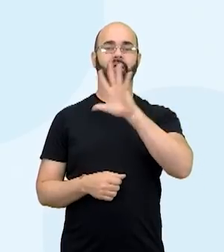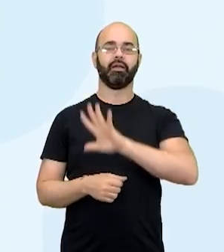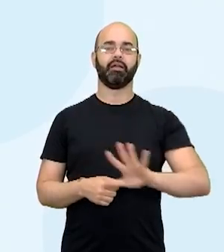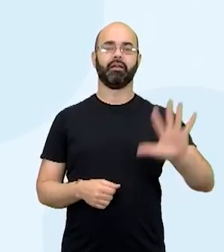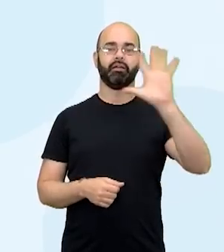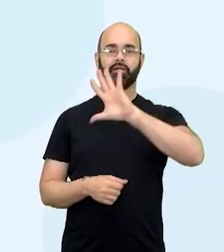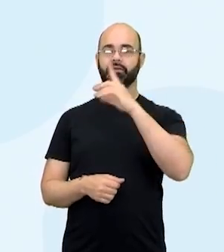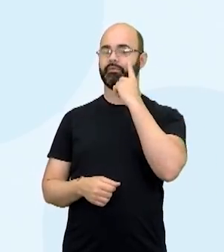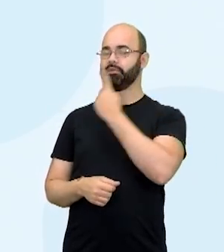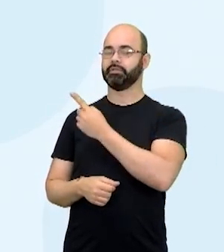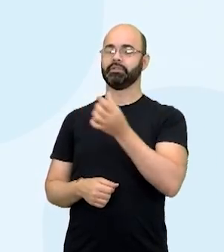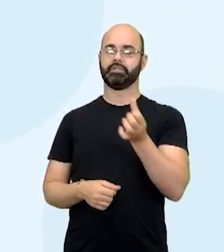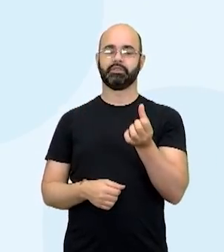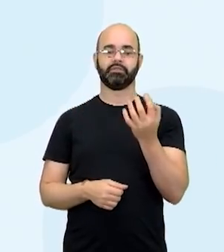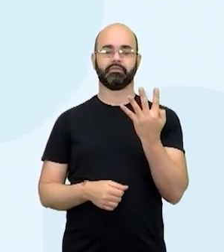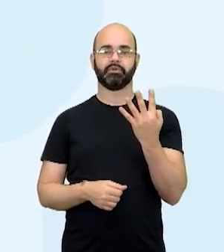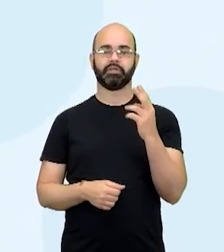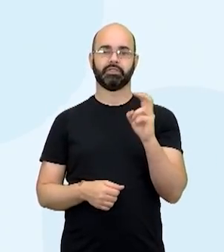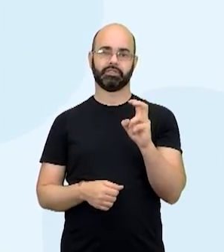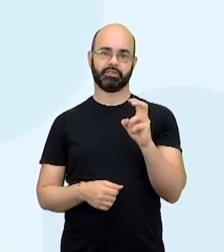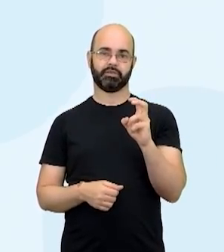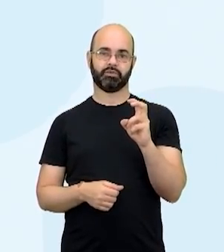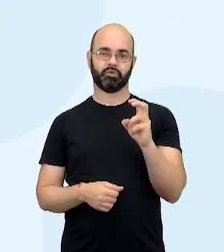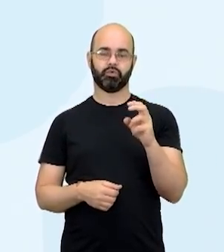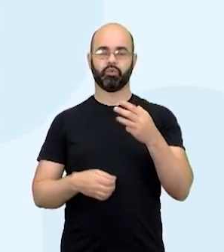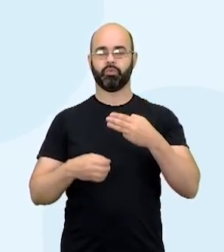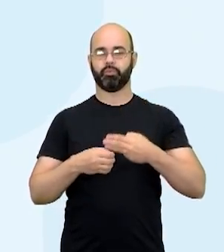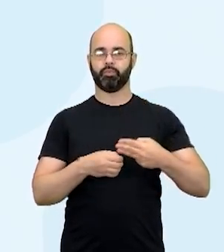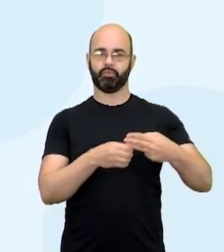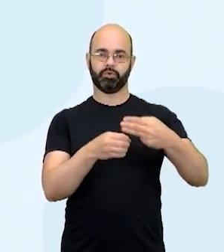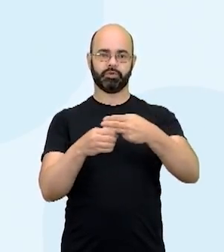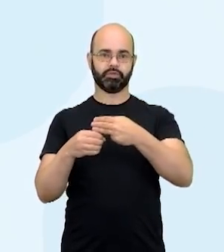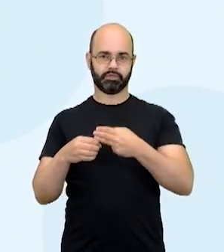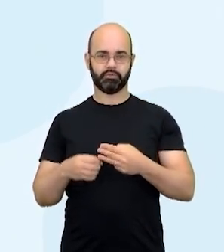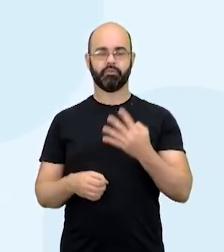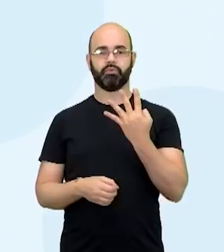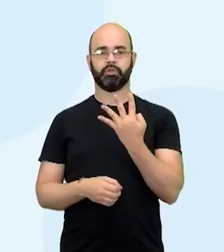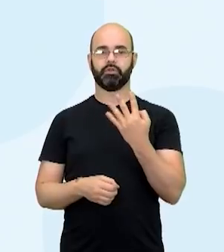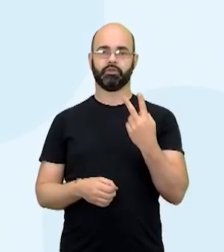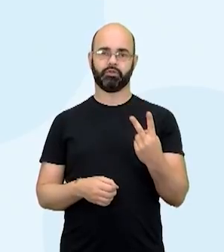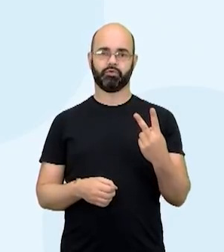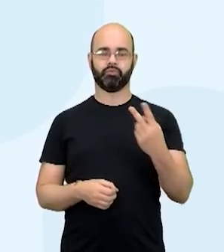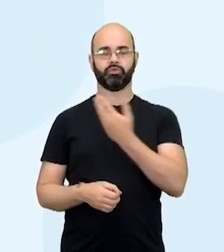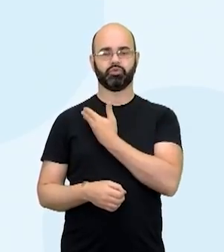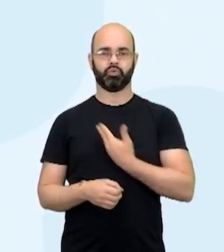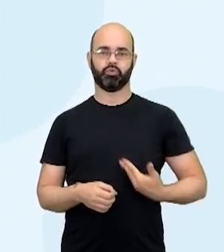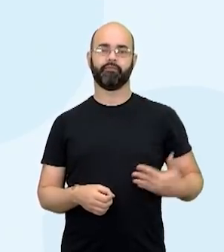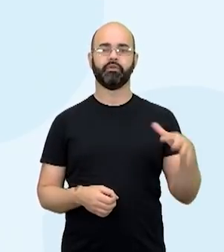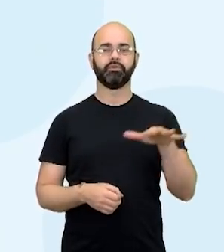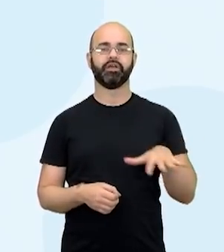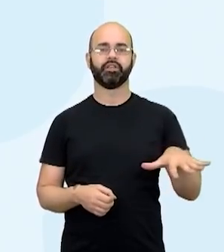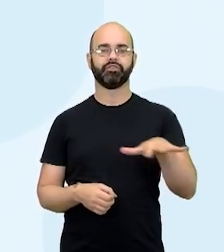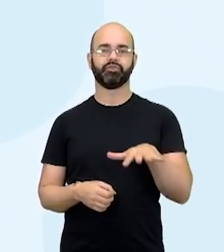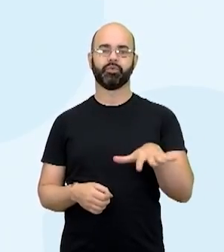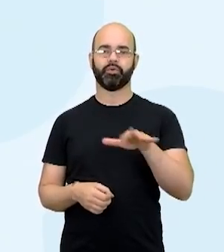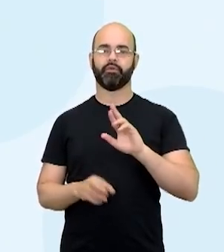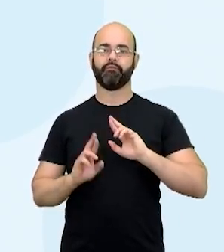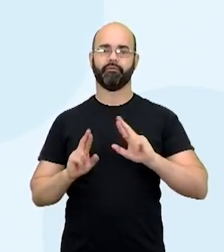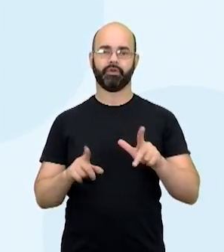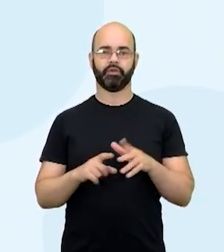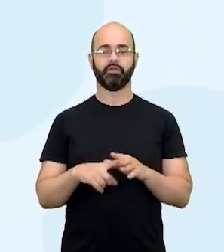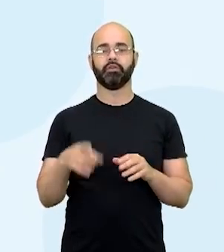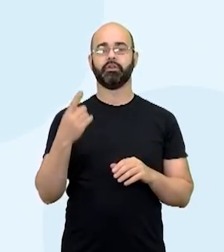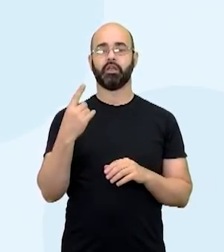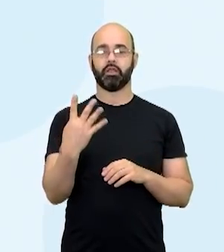tem 645 municípios. Ele é dividido em 42 regiões de governo, que a gente vai ver os mapas aí, 14